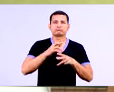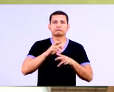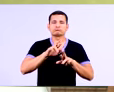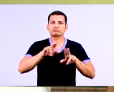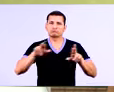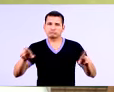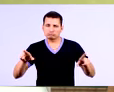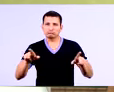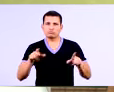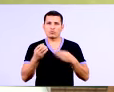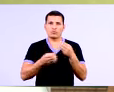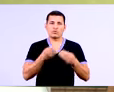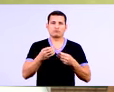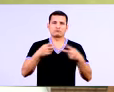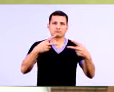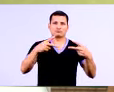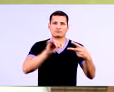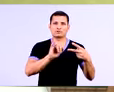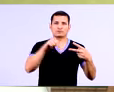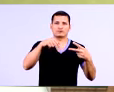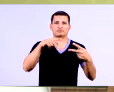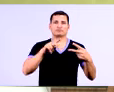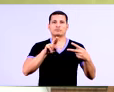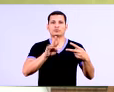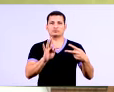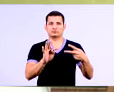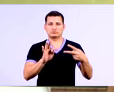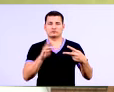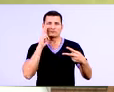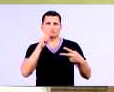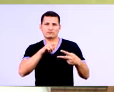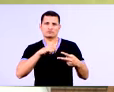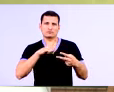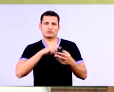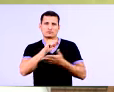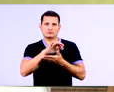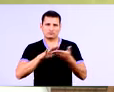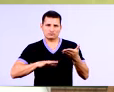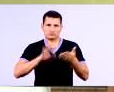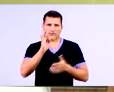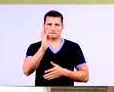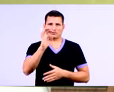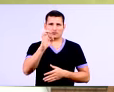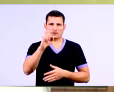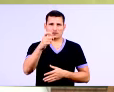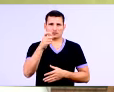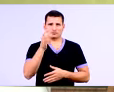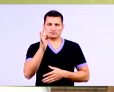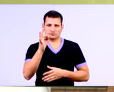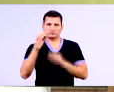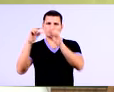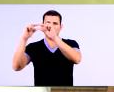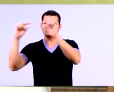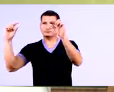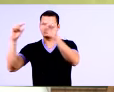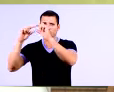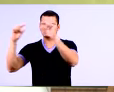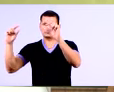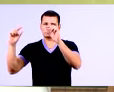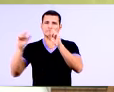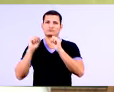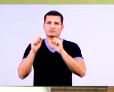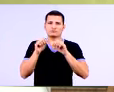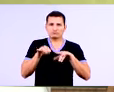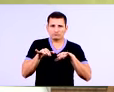a partir deste comando input. Vocês viram ali que tem o comando text, né? Que ele cria aquela caixinha de texto, onde o usuário pode entrar com os dados a partir